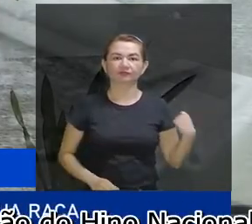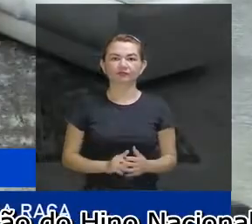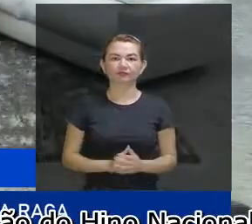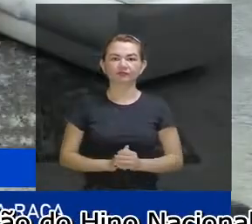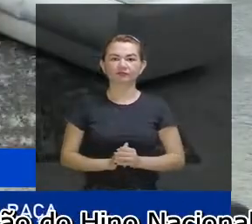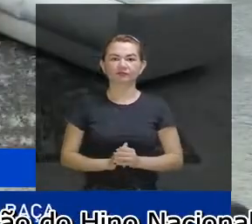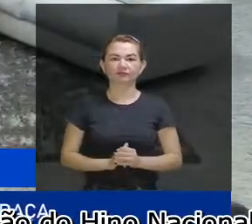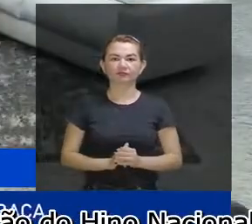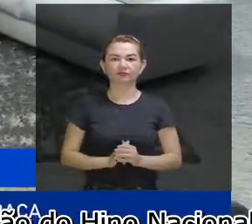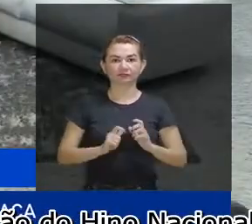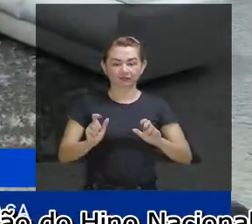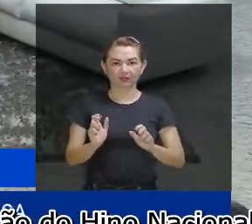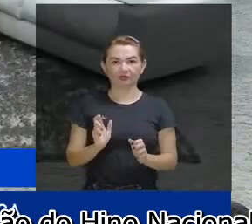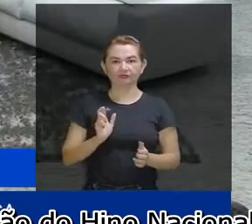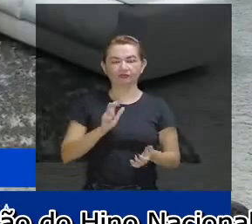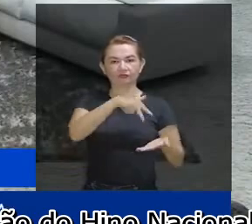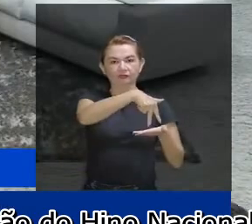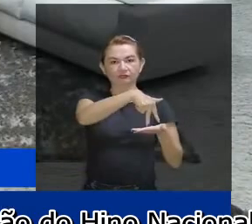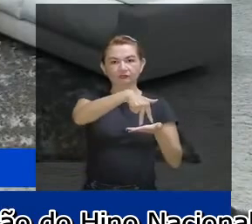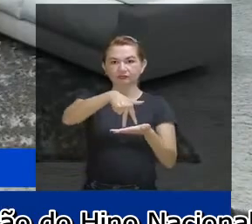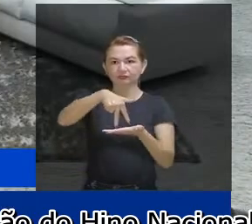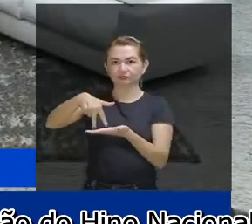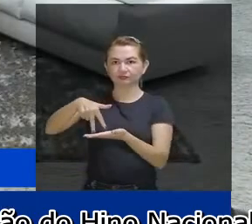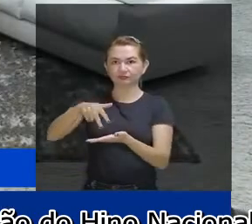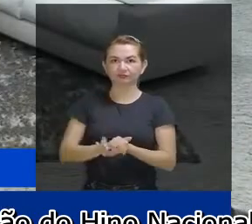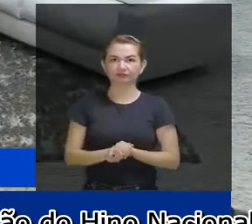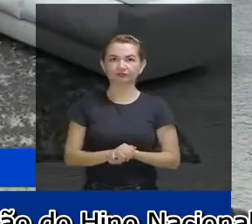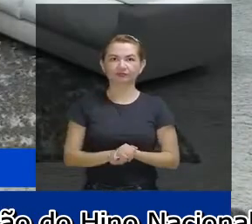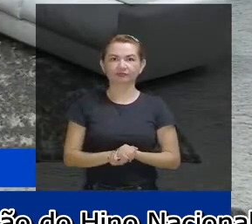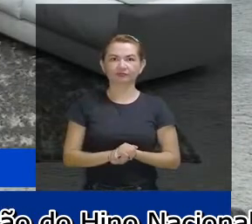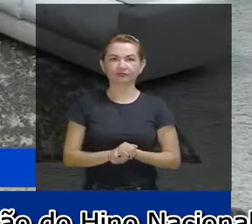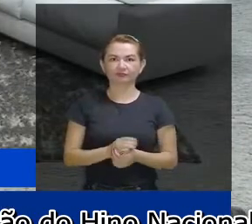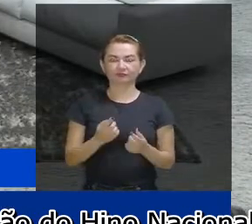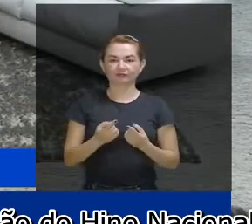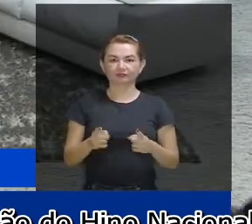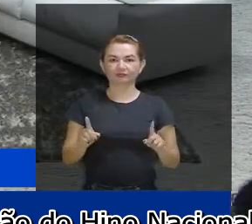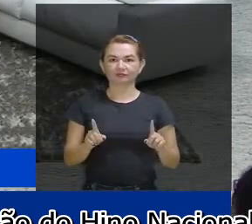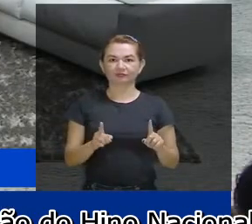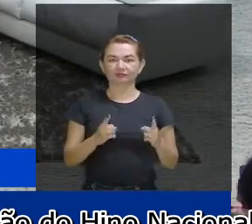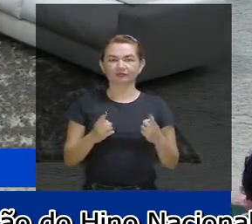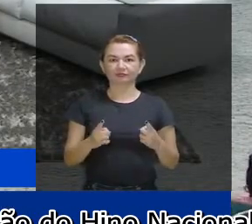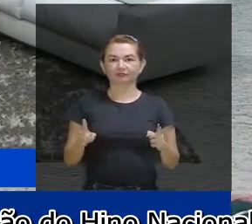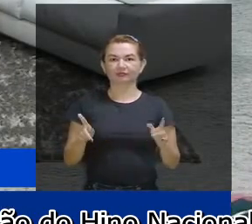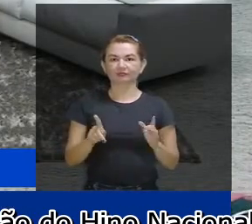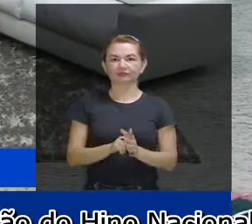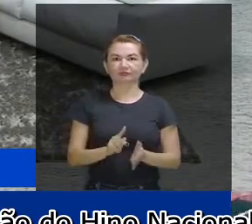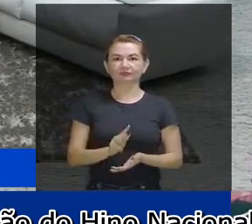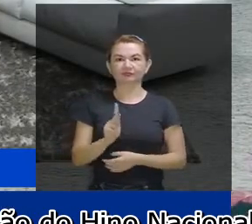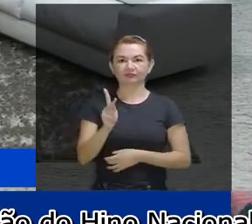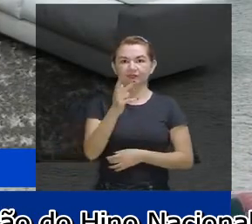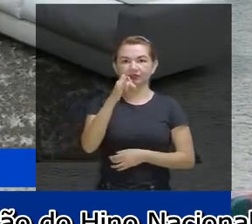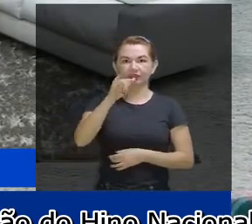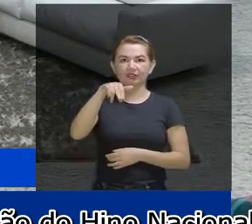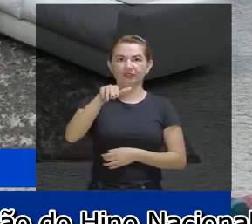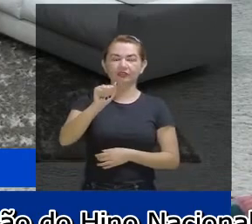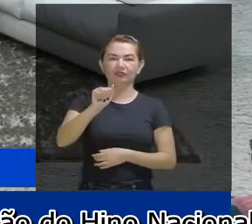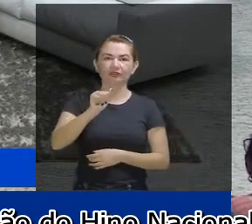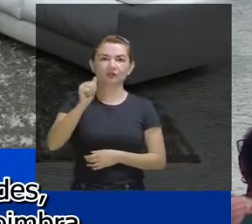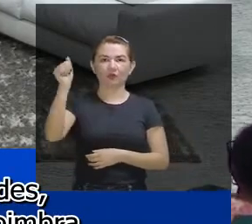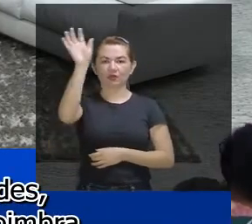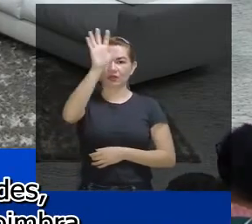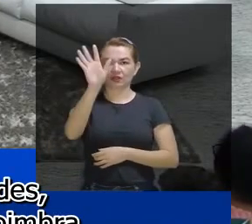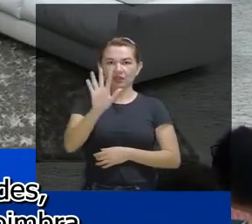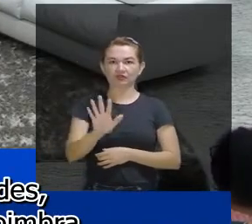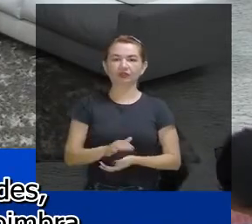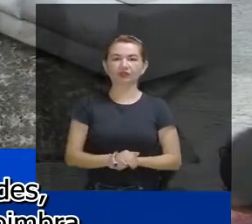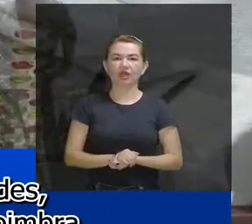Convido a todos os presentes a ficarem de pé para a execução do hino nacional brasileiro na voz da cantadeira